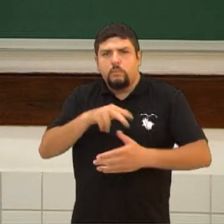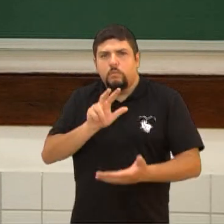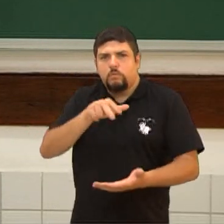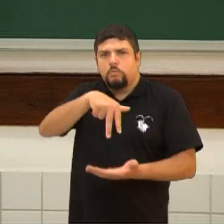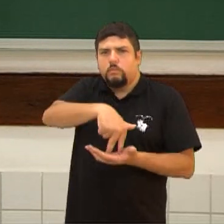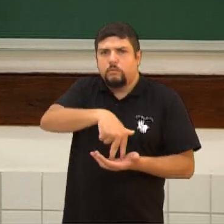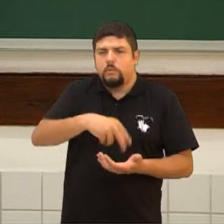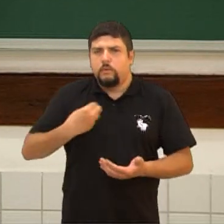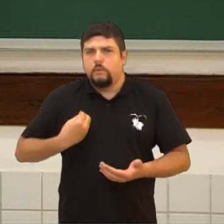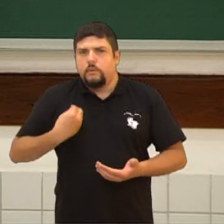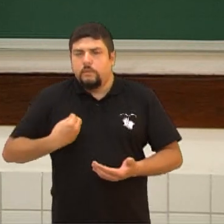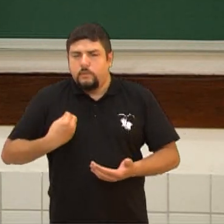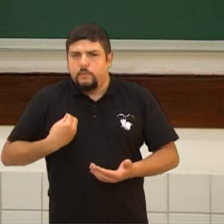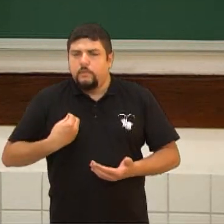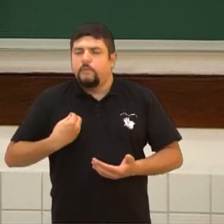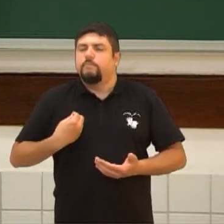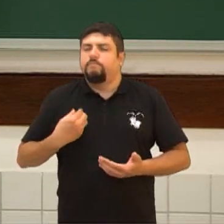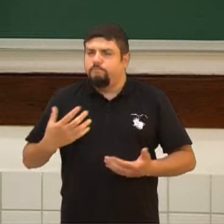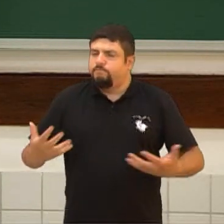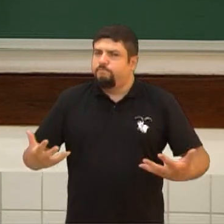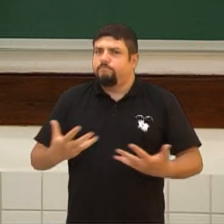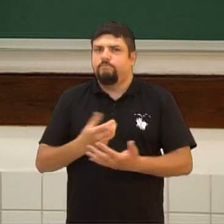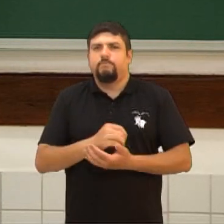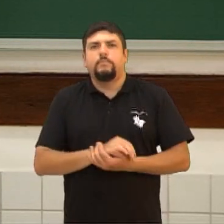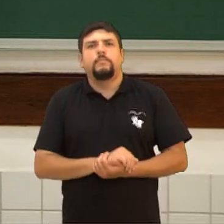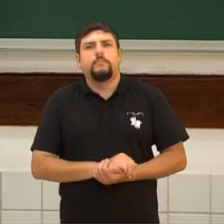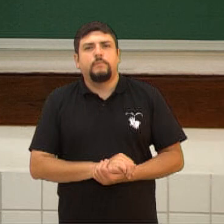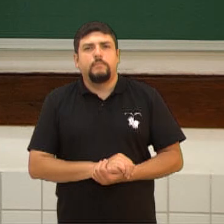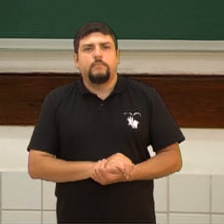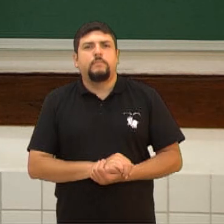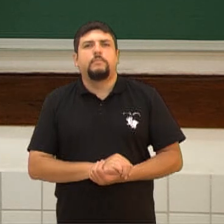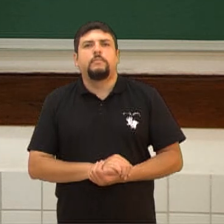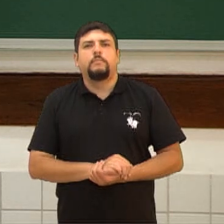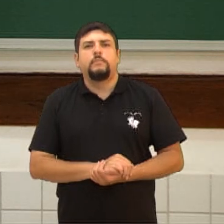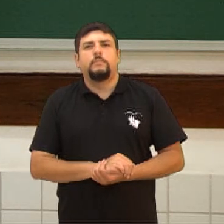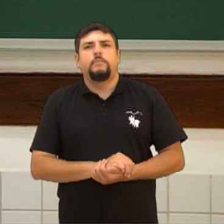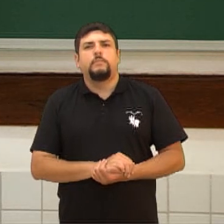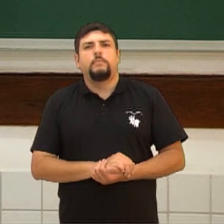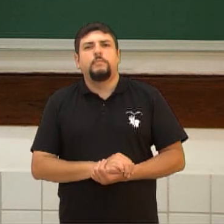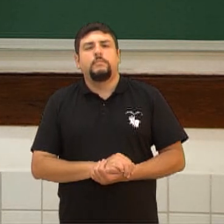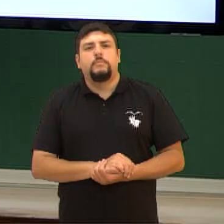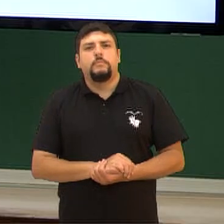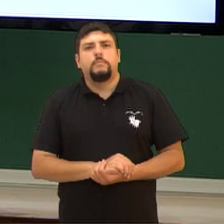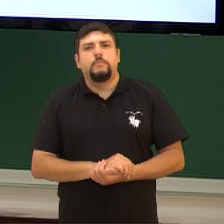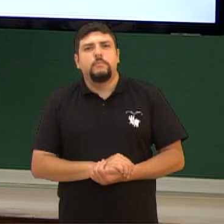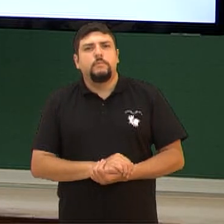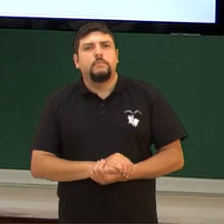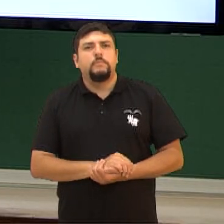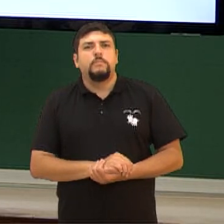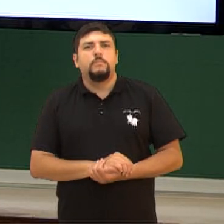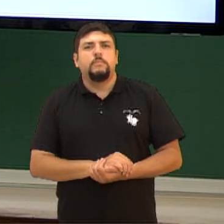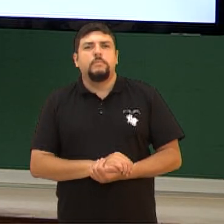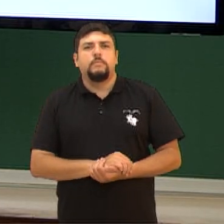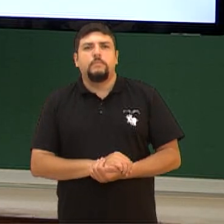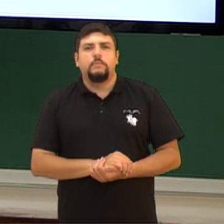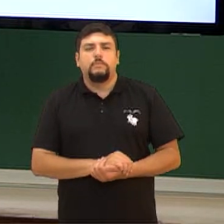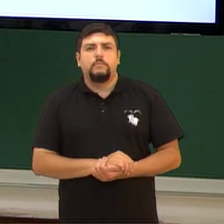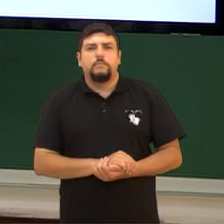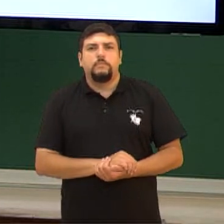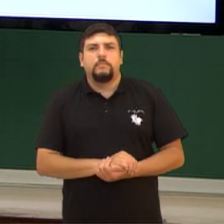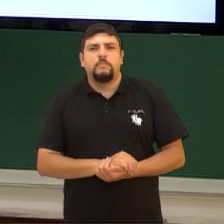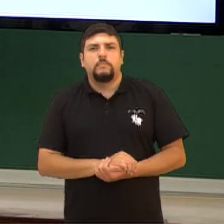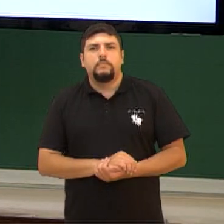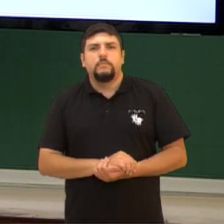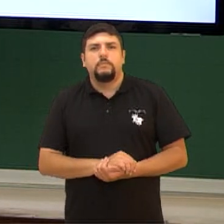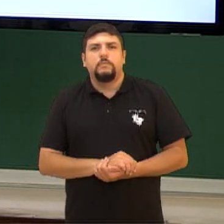É fantástico pensar nisso, beleza? She says that after 2 years of blindness, Rochester regained sight